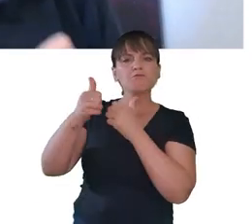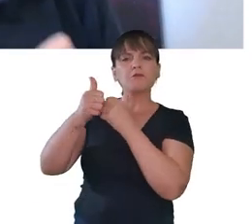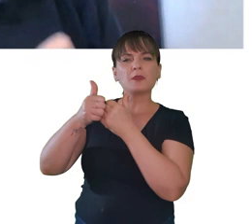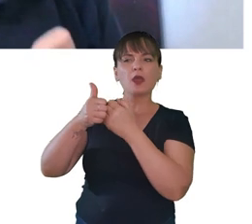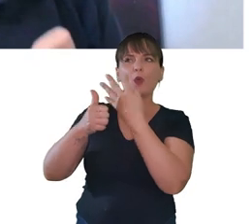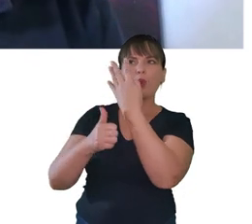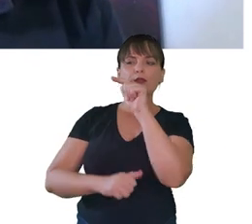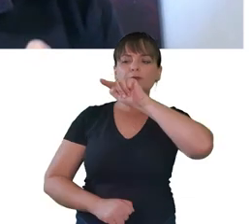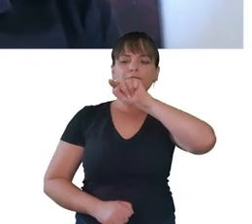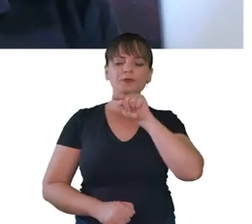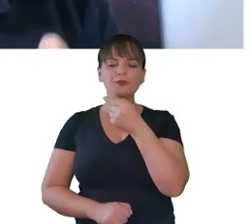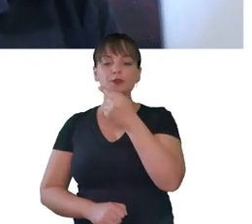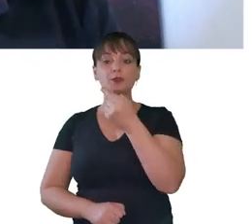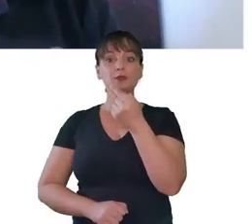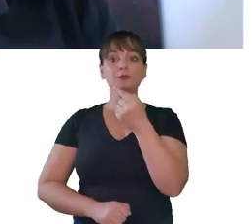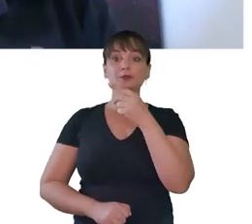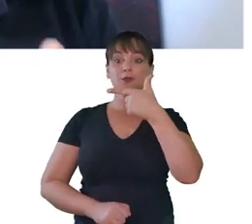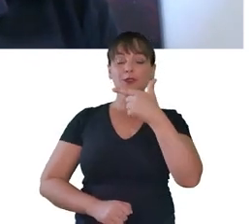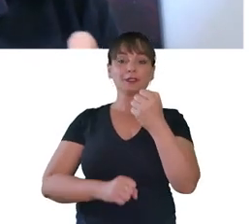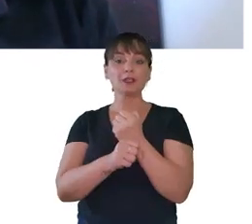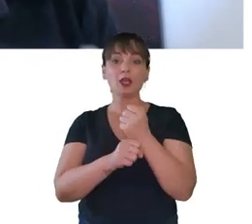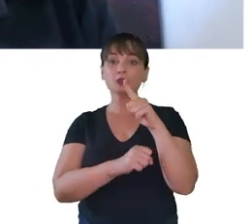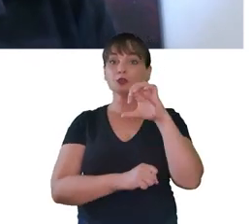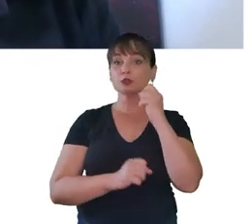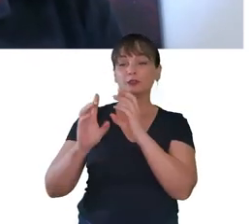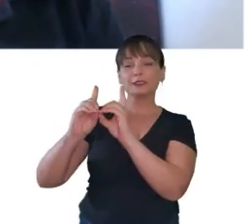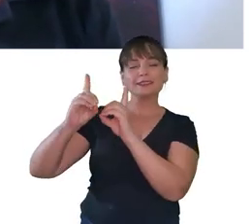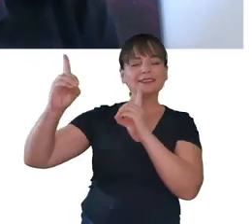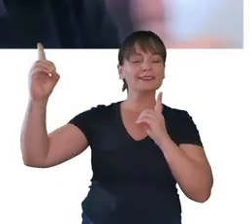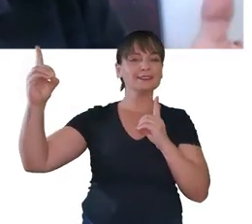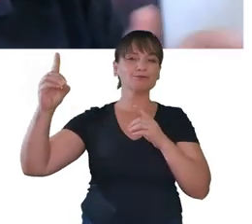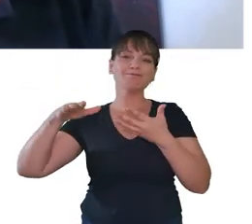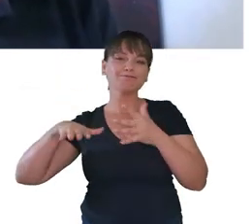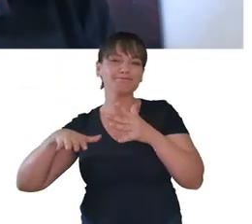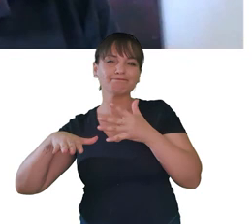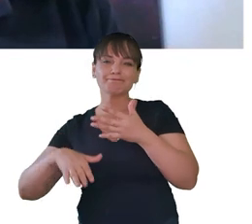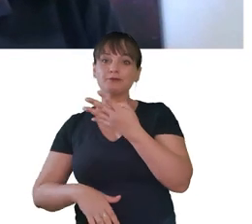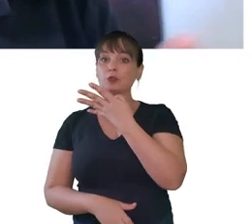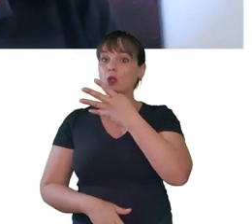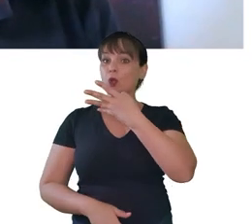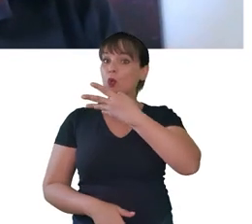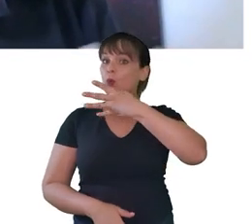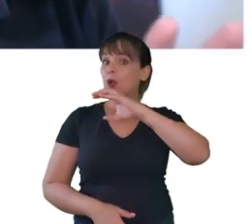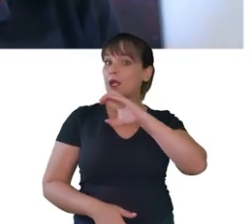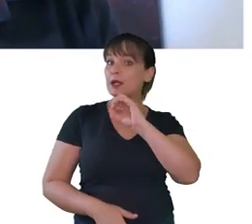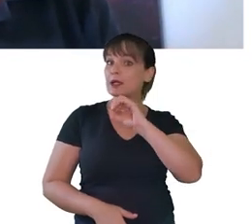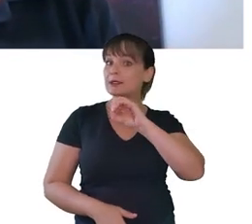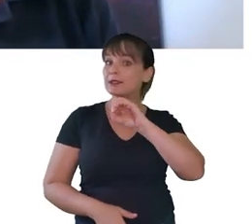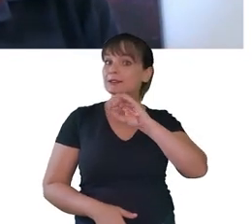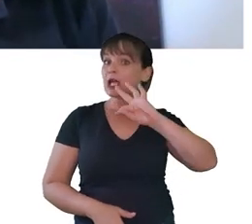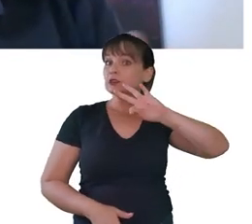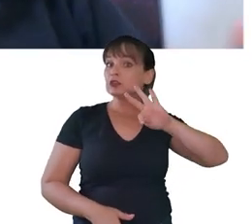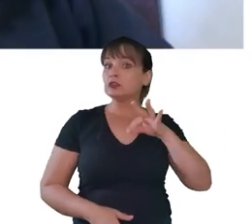ela se situa a 4,2 anos-luz de distância de nós. Um pouquinho mais aí de 40